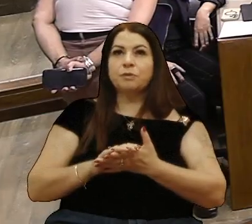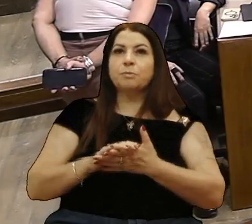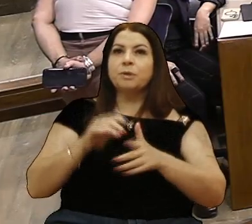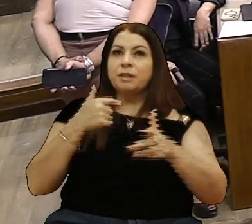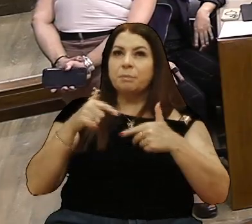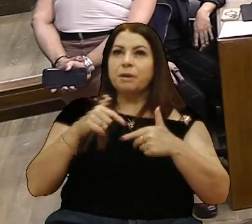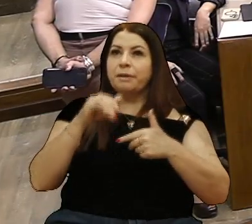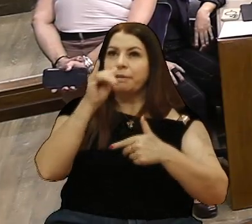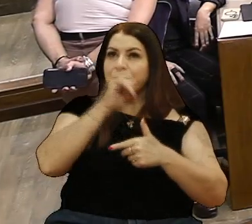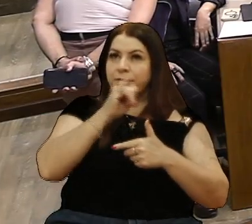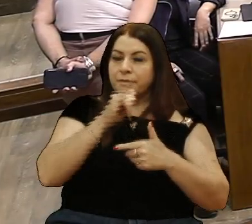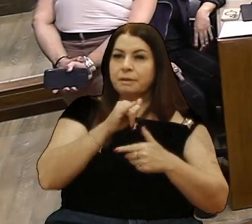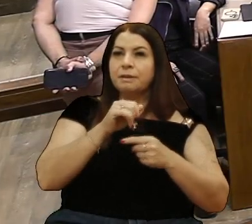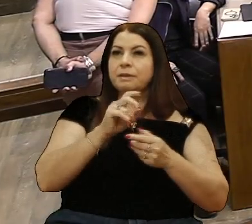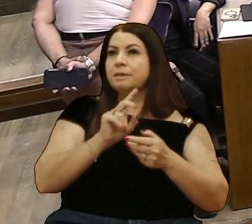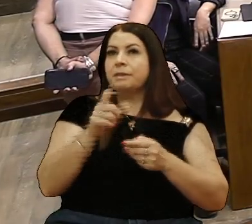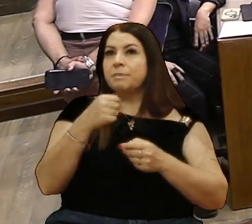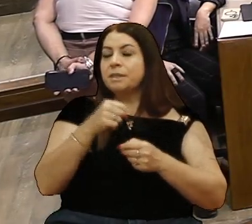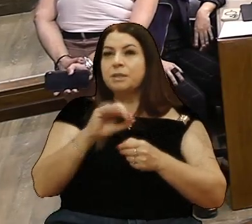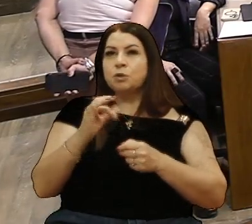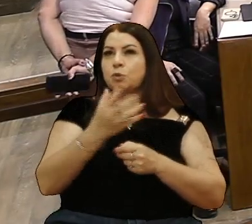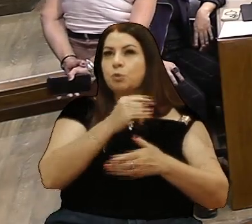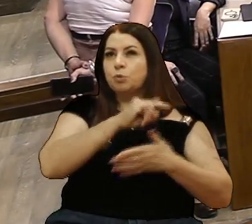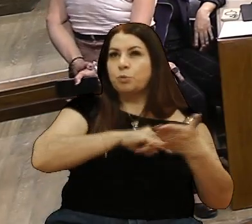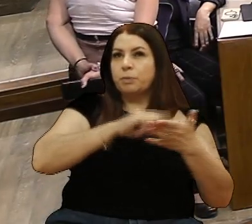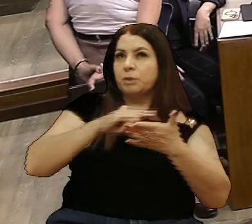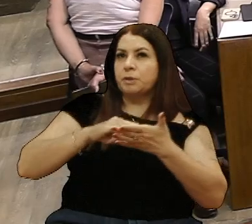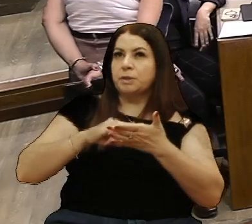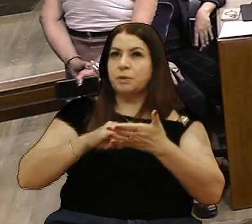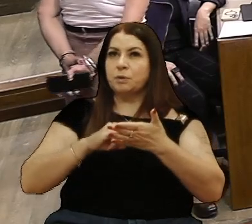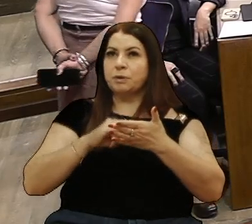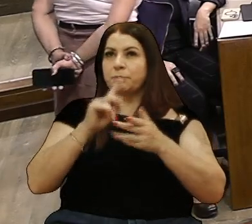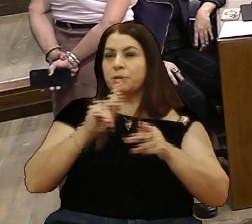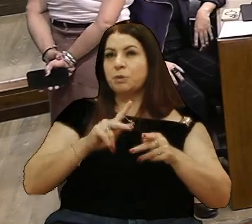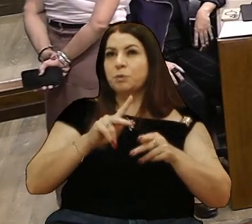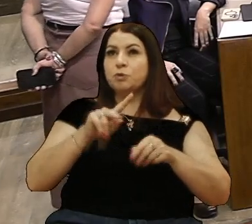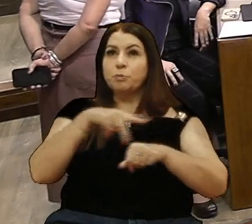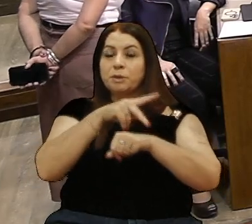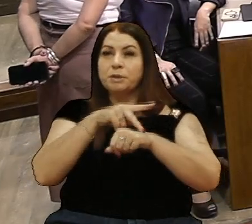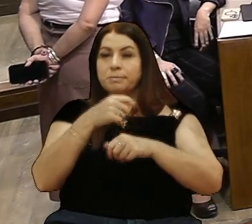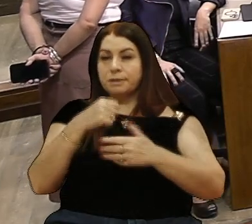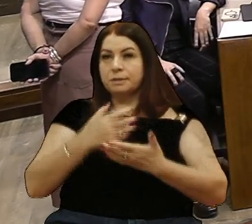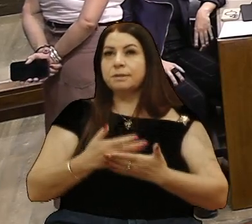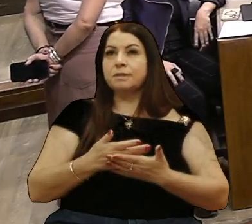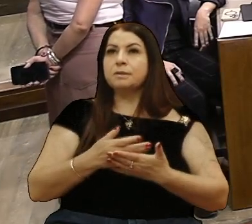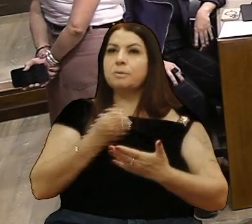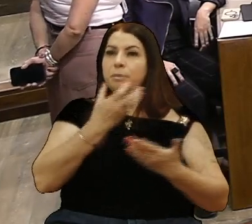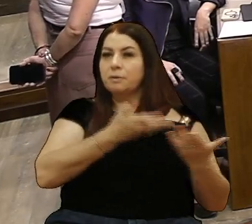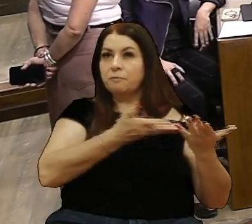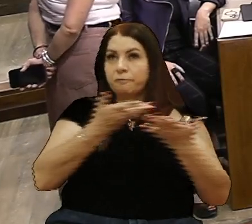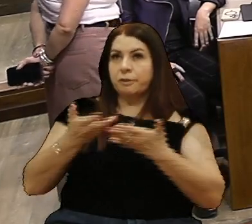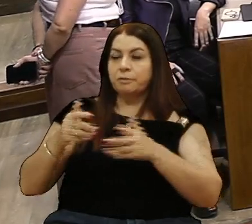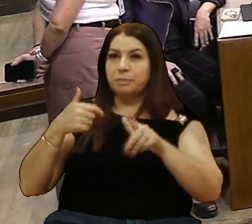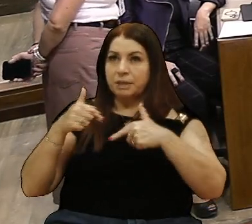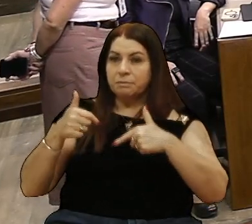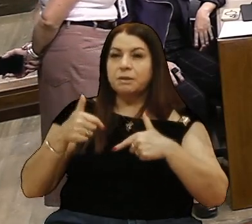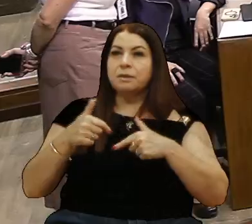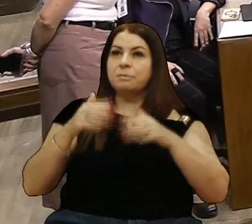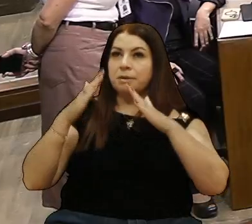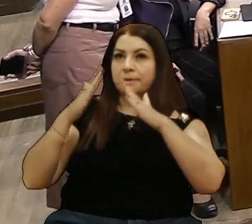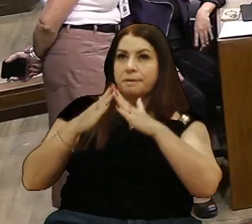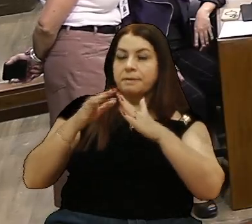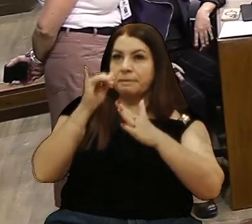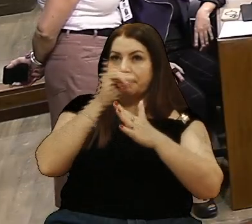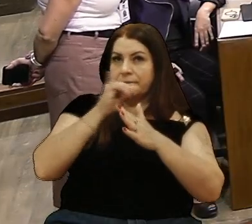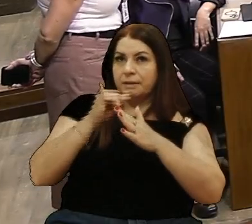trabalhar na Itália, sem precisar de toda a documentação que os estrangeiros normalmente precisam. São bem-vindos para trabalhar e para morar na